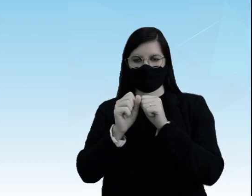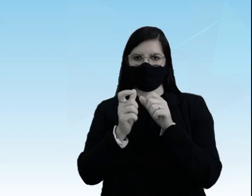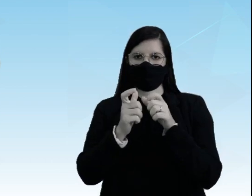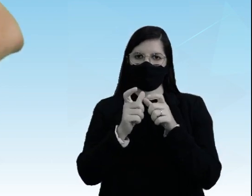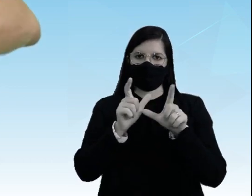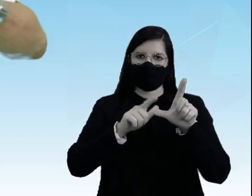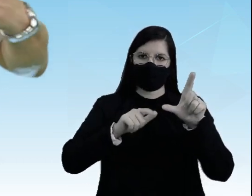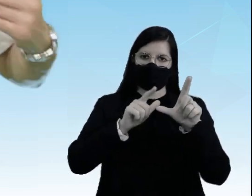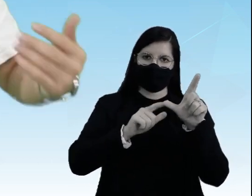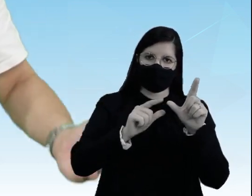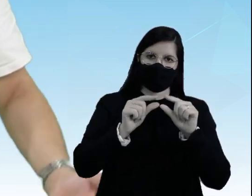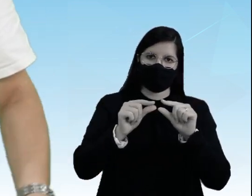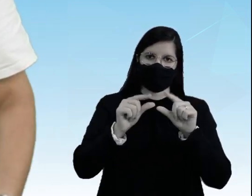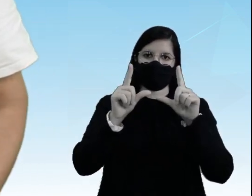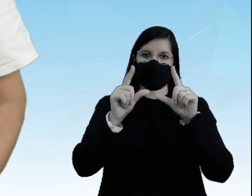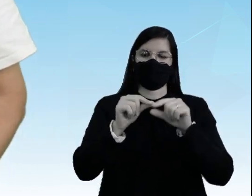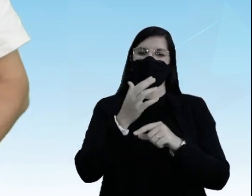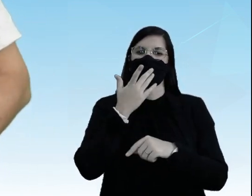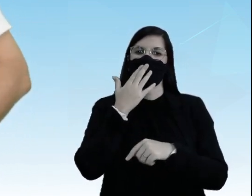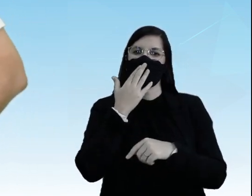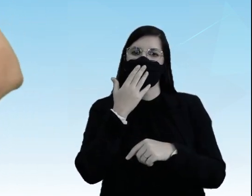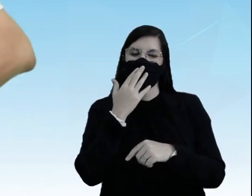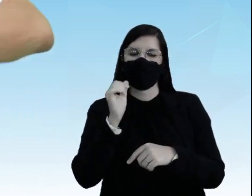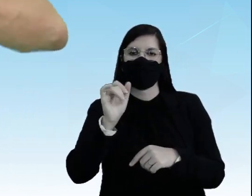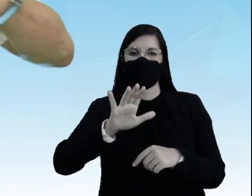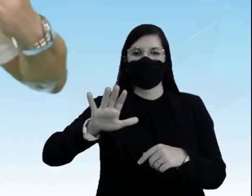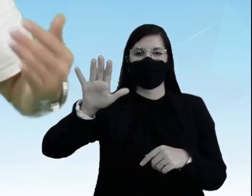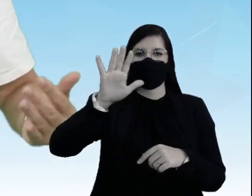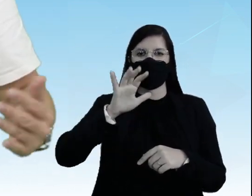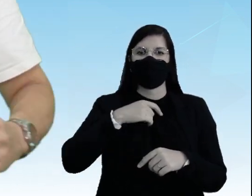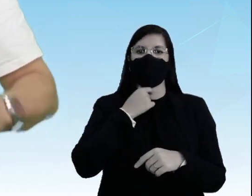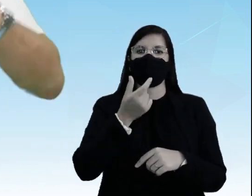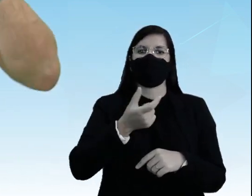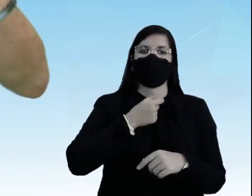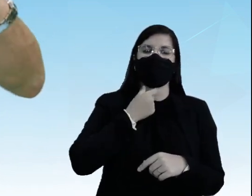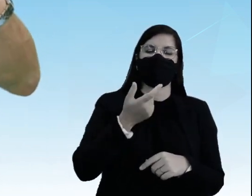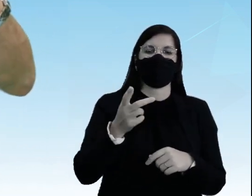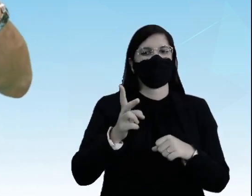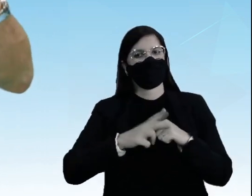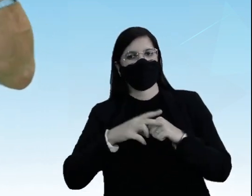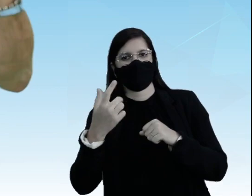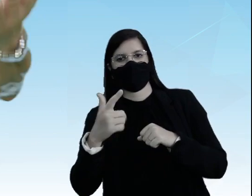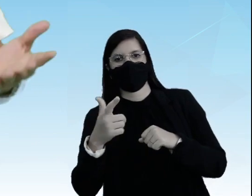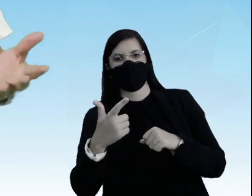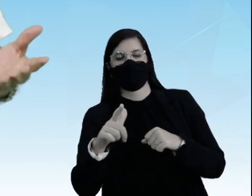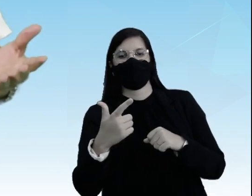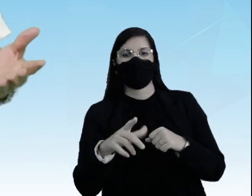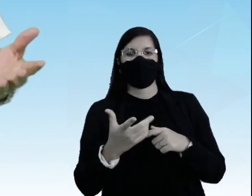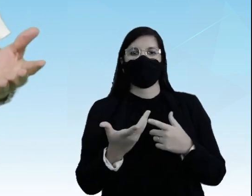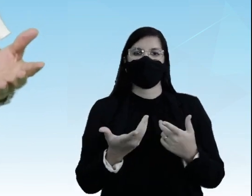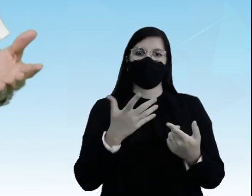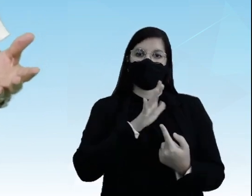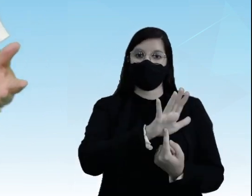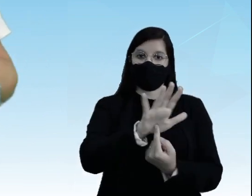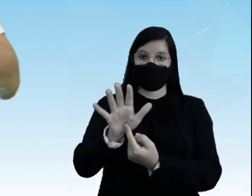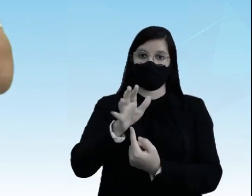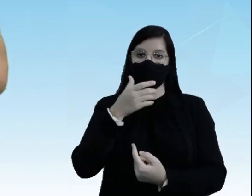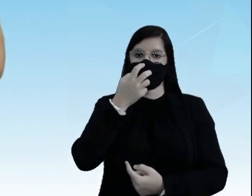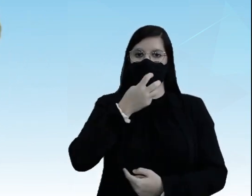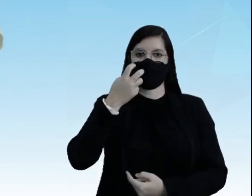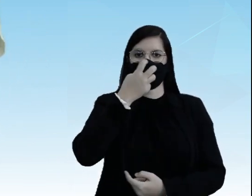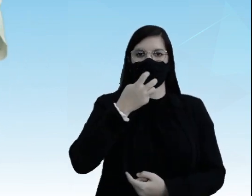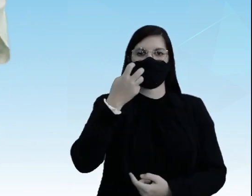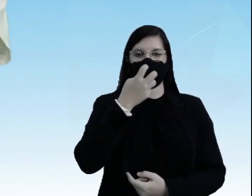da letra, a cor da letra, a imagem verbal, não verbal, etc. E as apresentações orais,